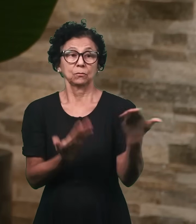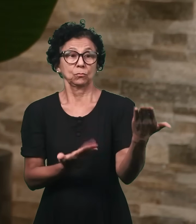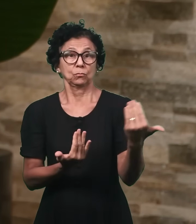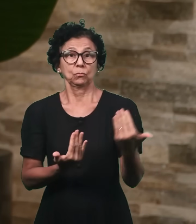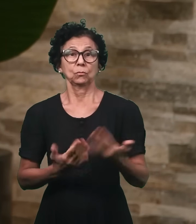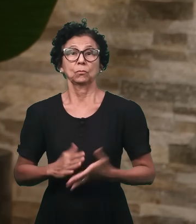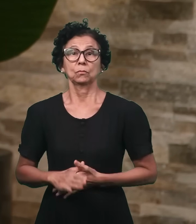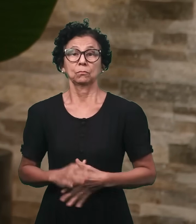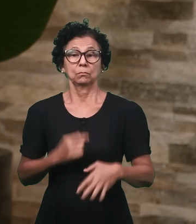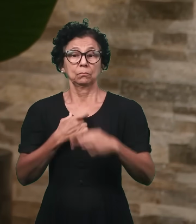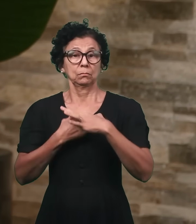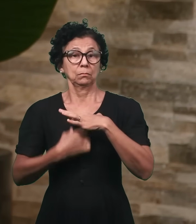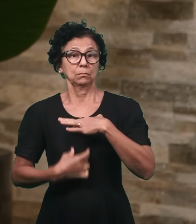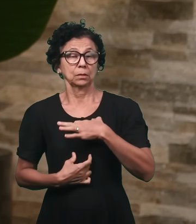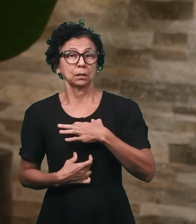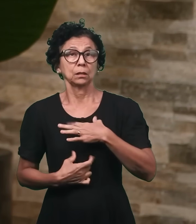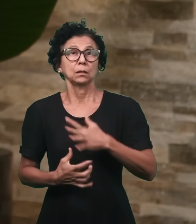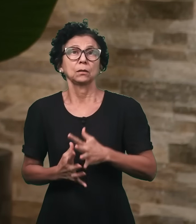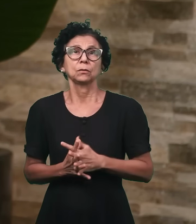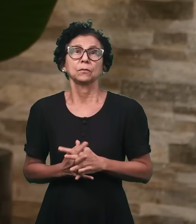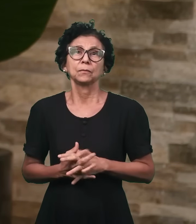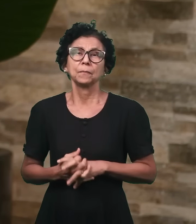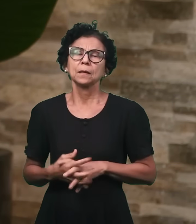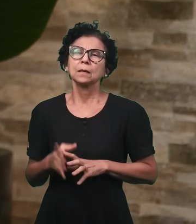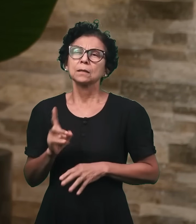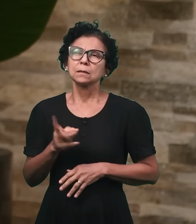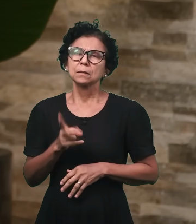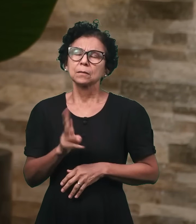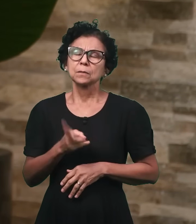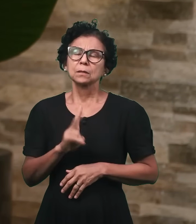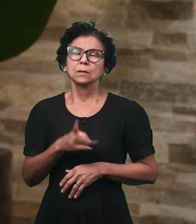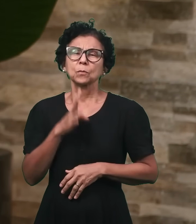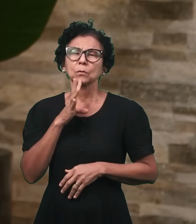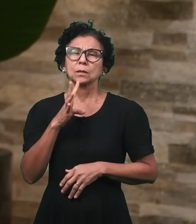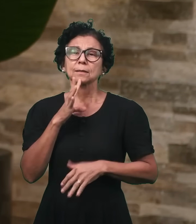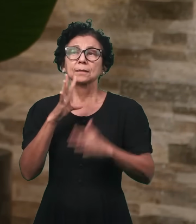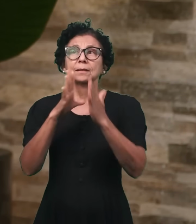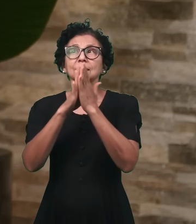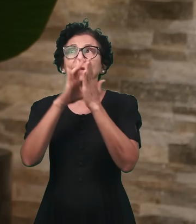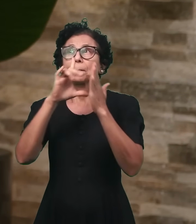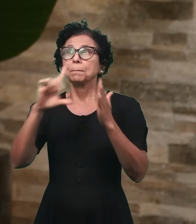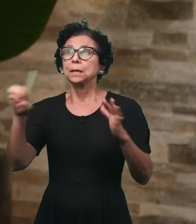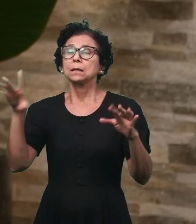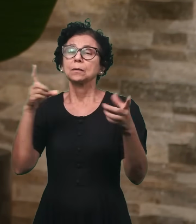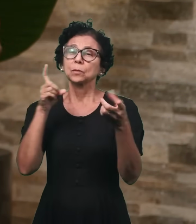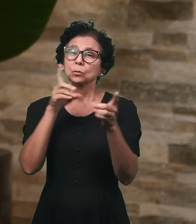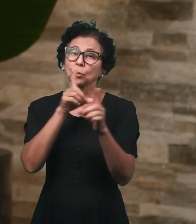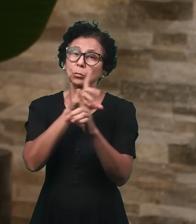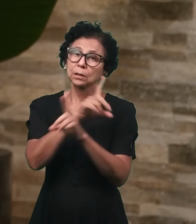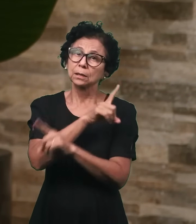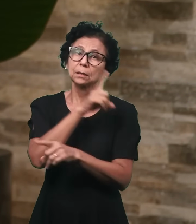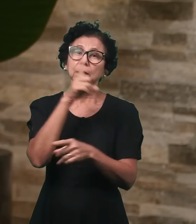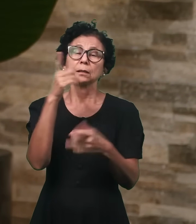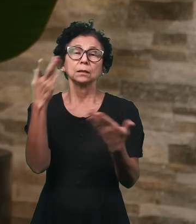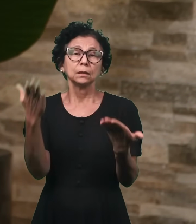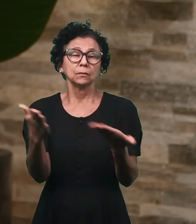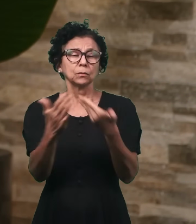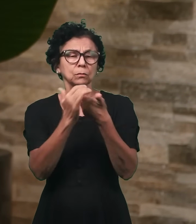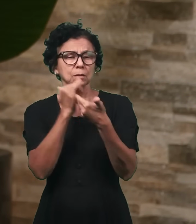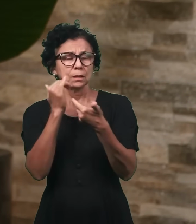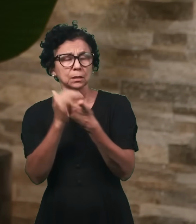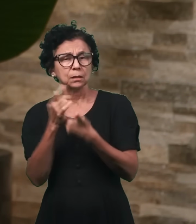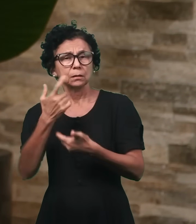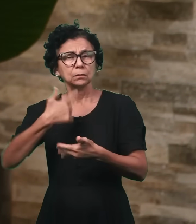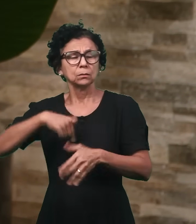obreiro. Nós recebemos a palavra do Senhor, e a palavra do Senhor vai nos instruindo a fazer as boas escolhas.